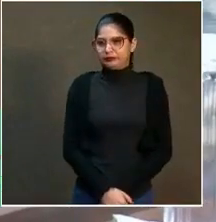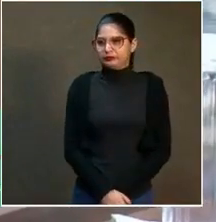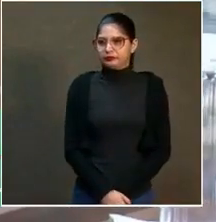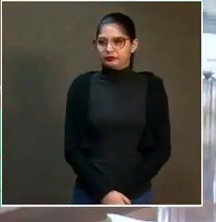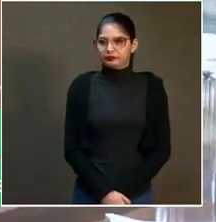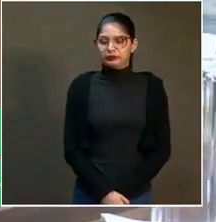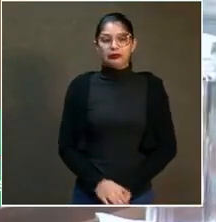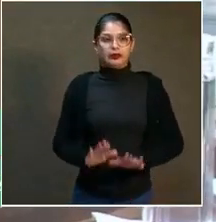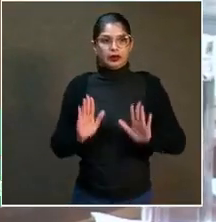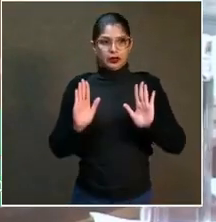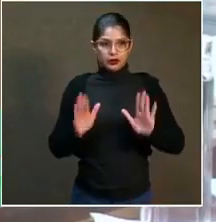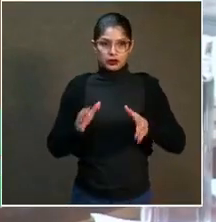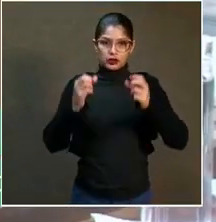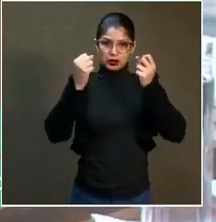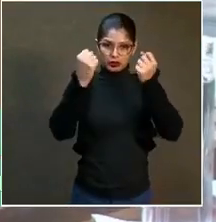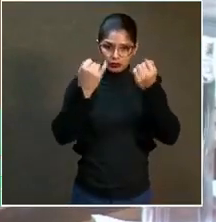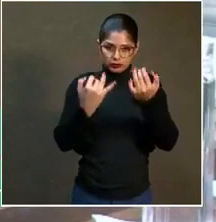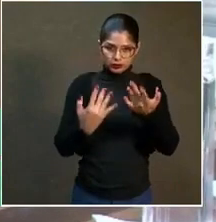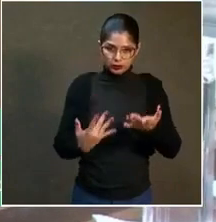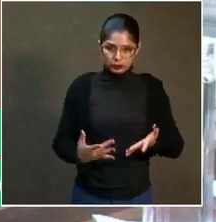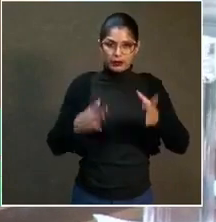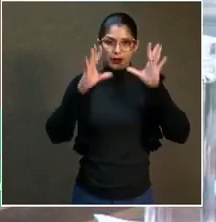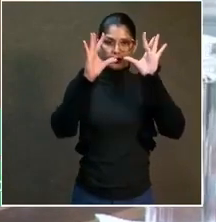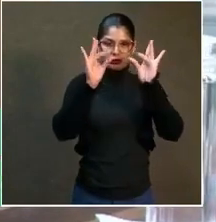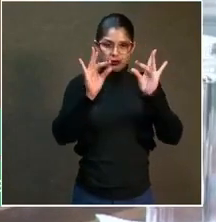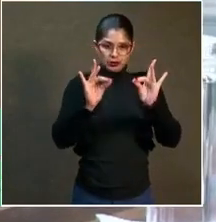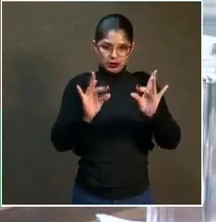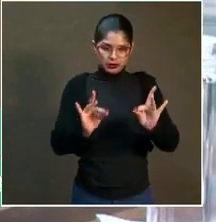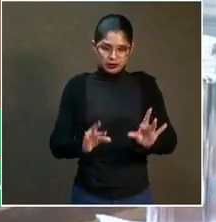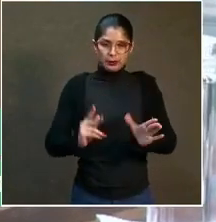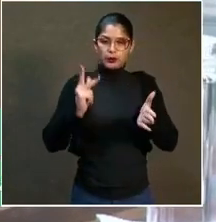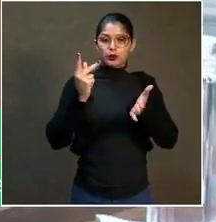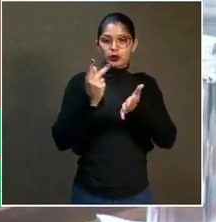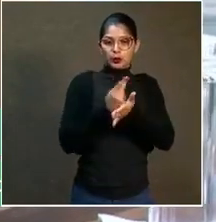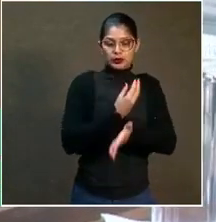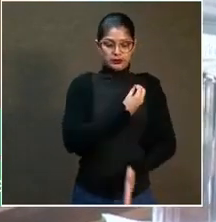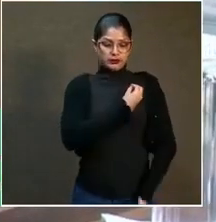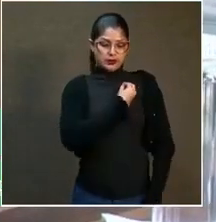Depois de todas essas coisas que aconteceram com o Cássio,